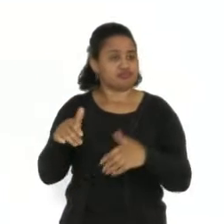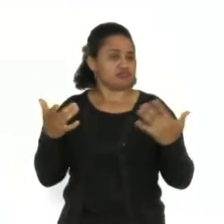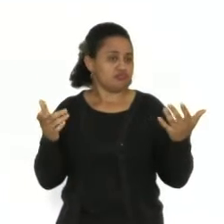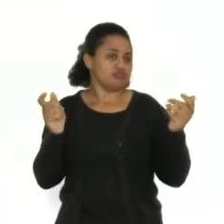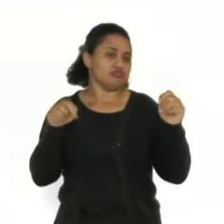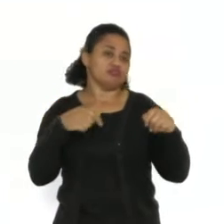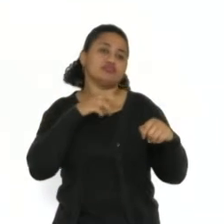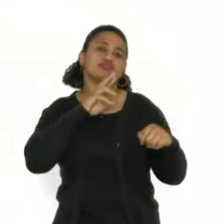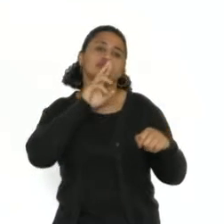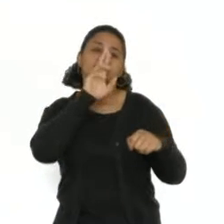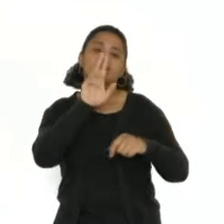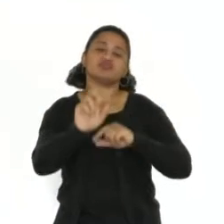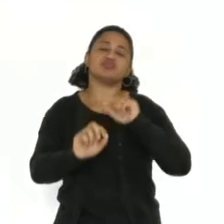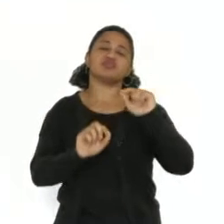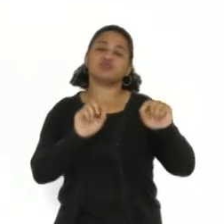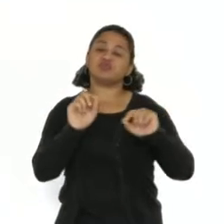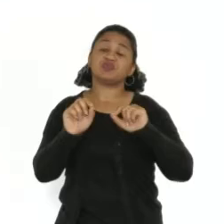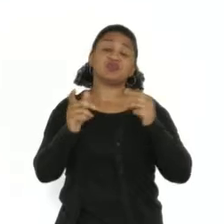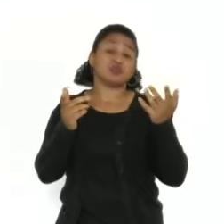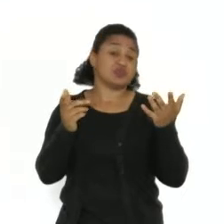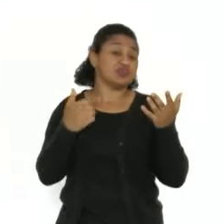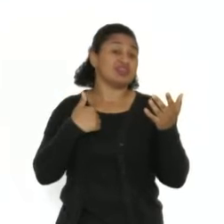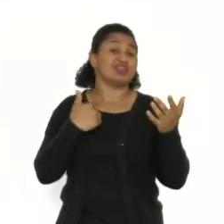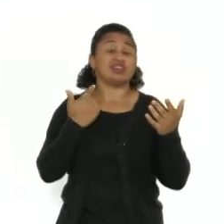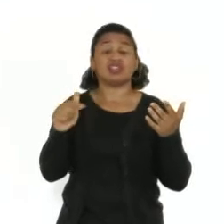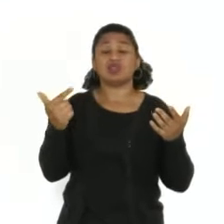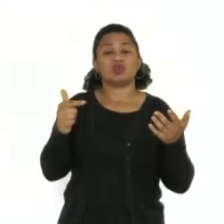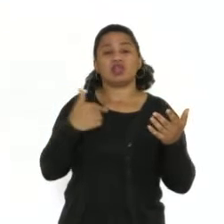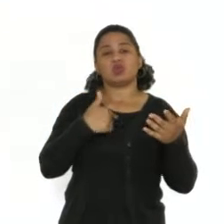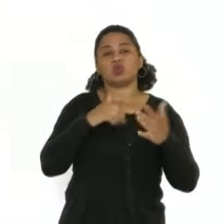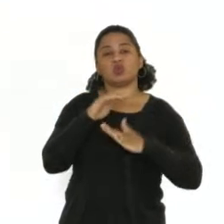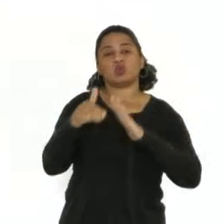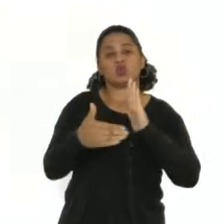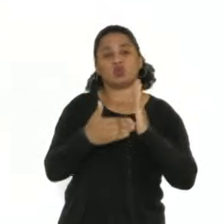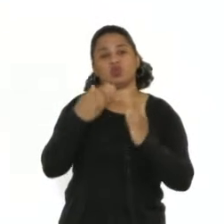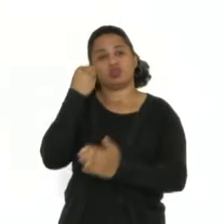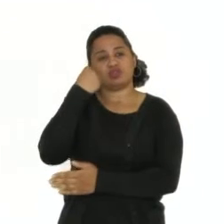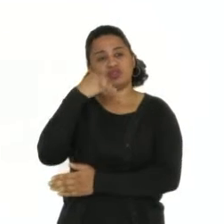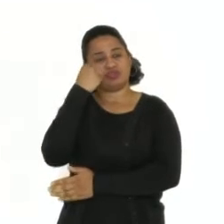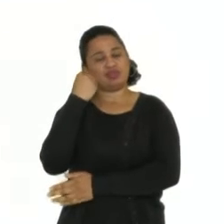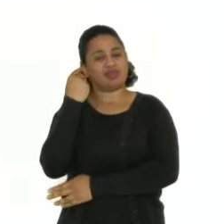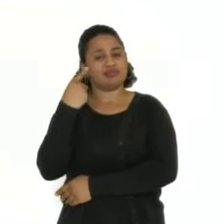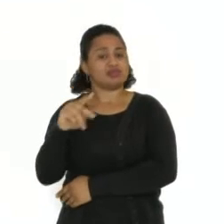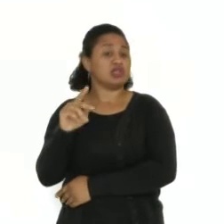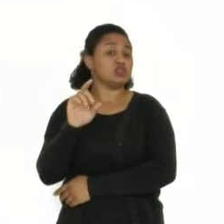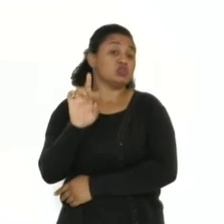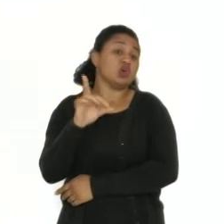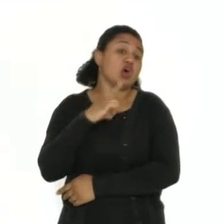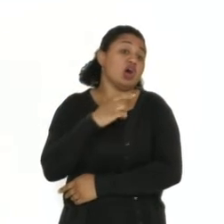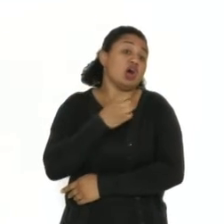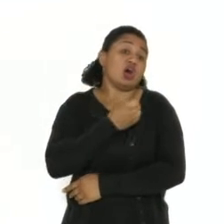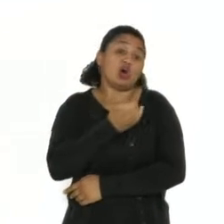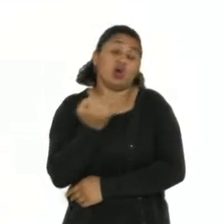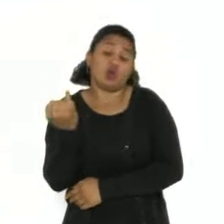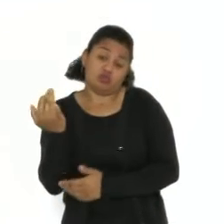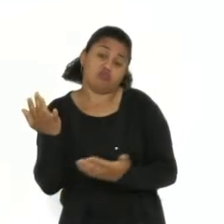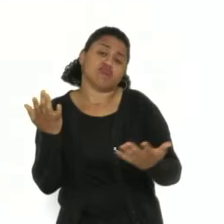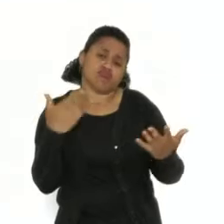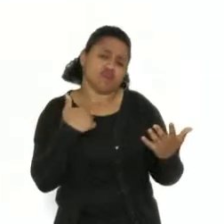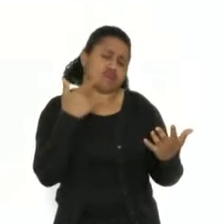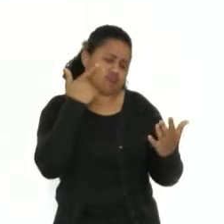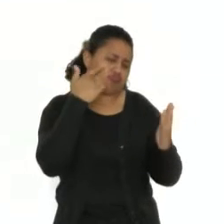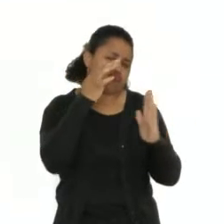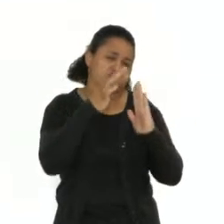poderia responder que ela não compartilha todas as experiências, apenas algumas. Como bem vimos no texto,